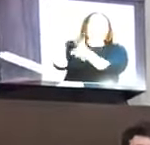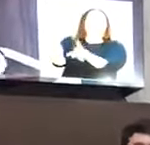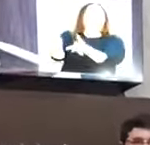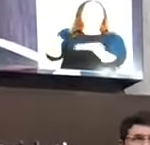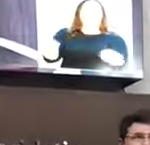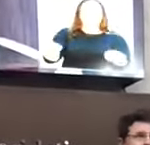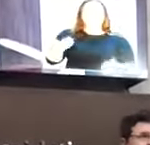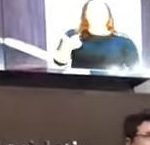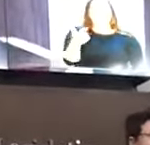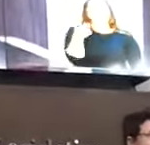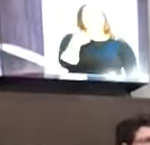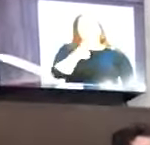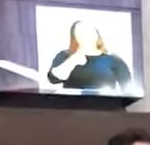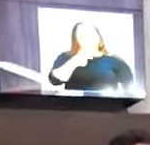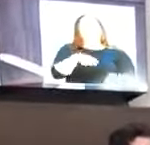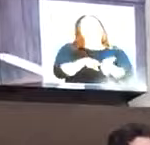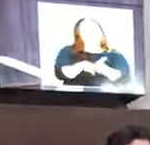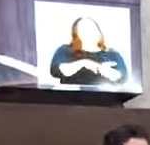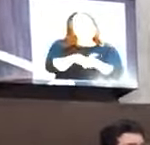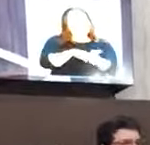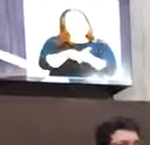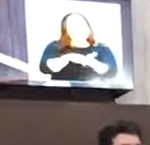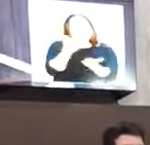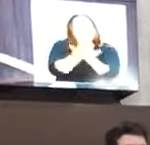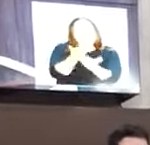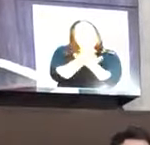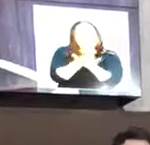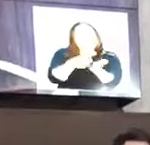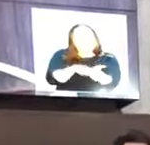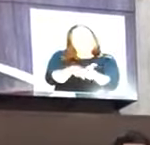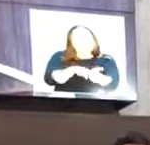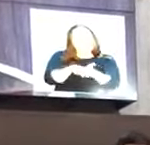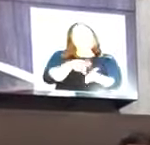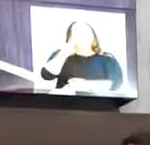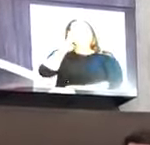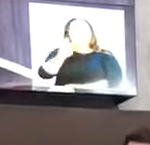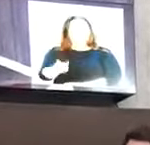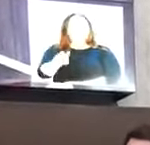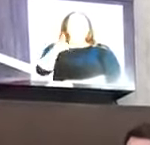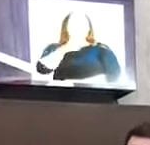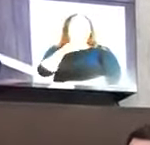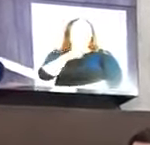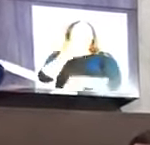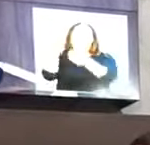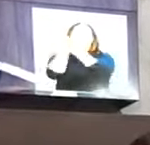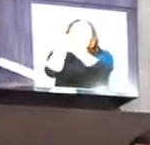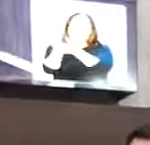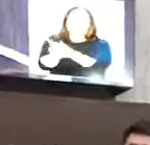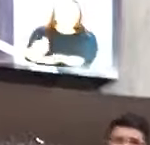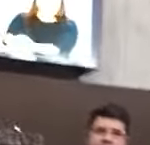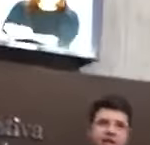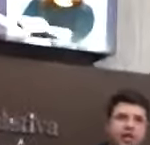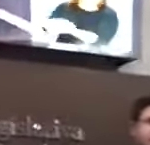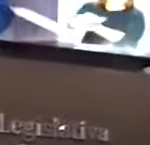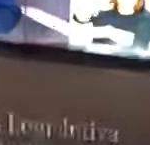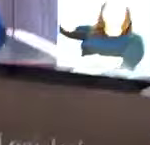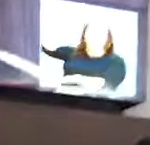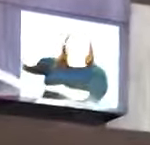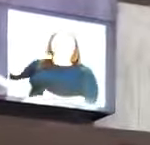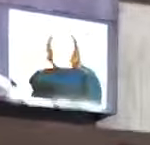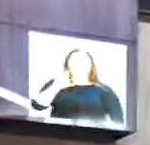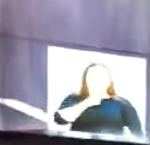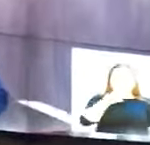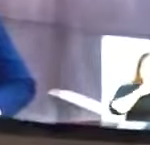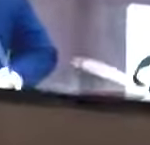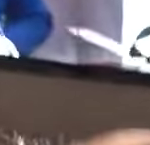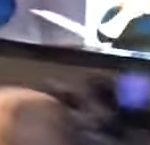me aprofundando com o assunto, vendo a quantidade de processos, e com uma média anual também relativamente grande, de